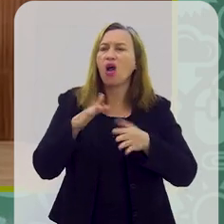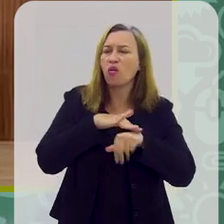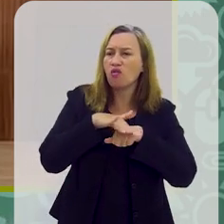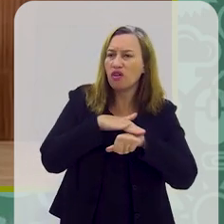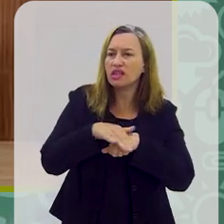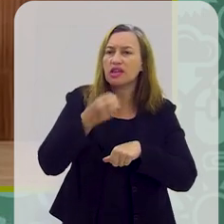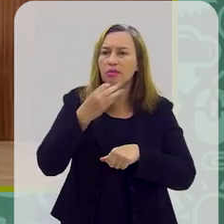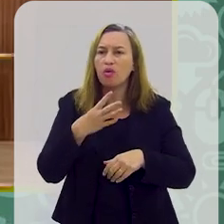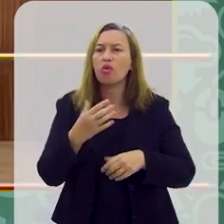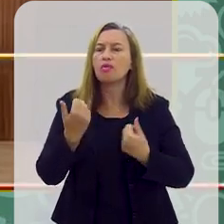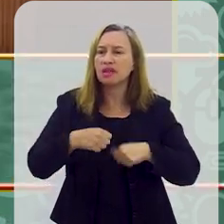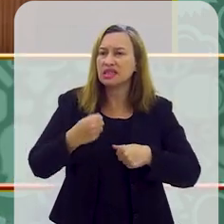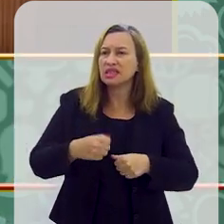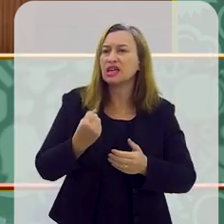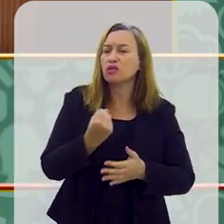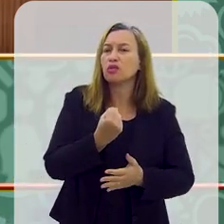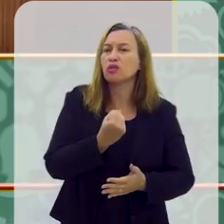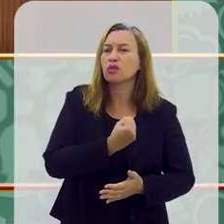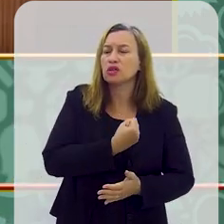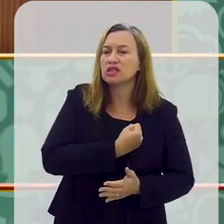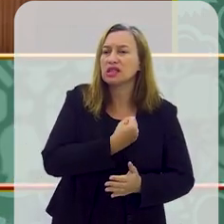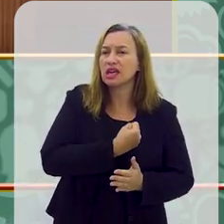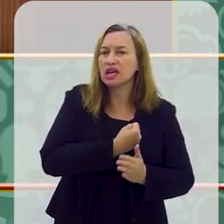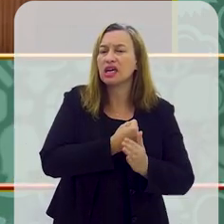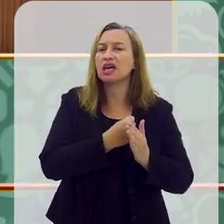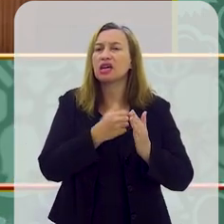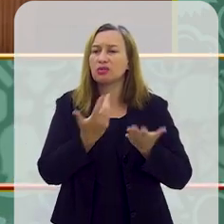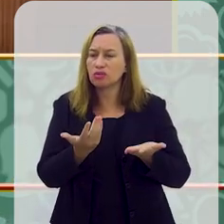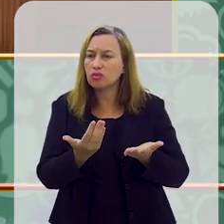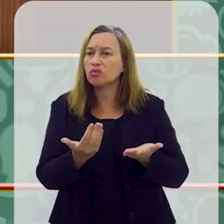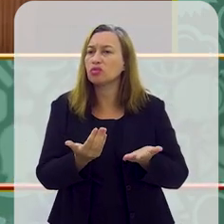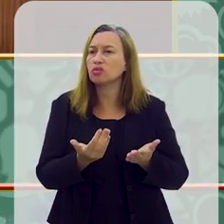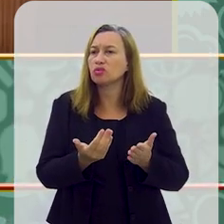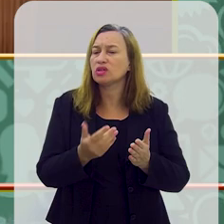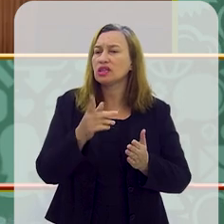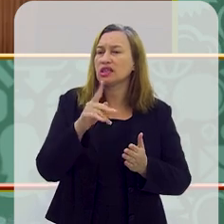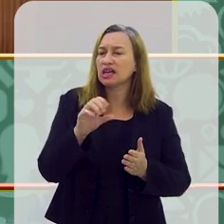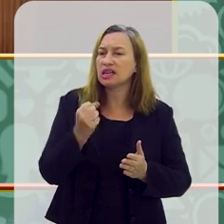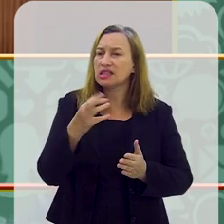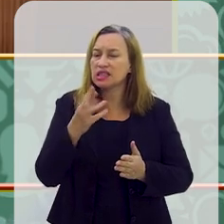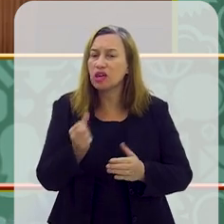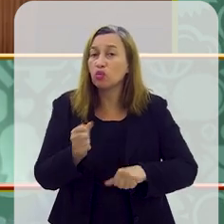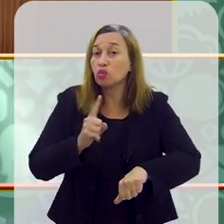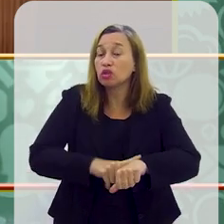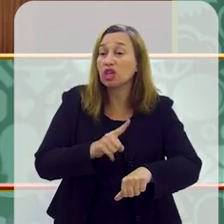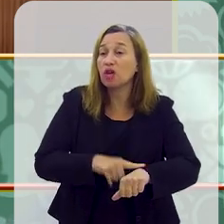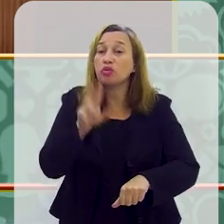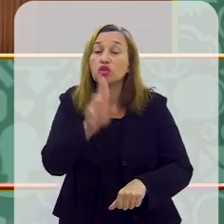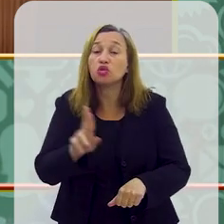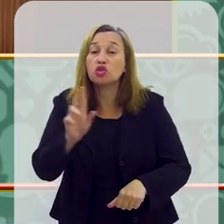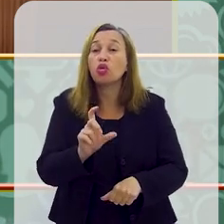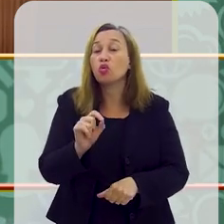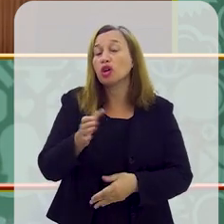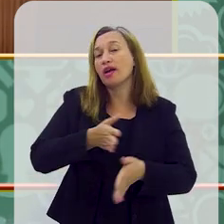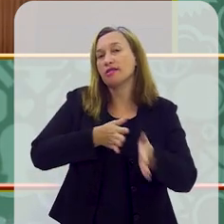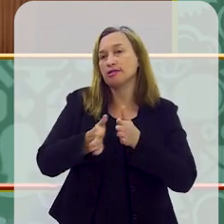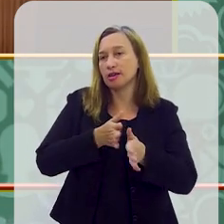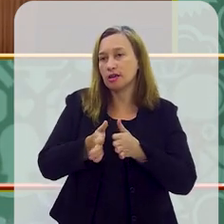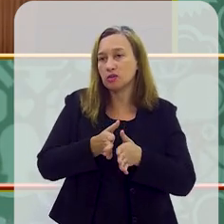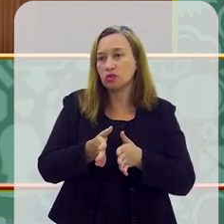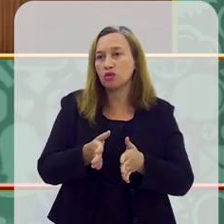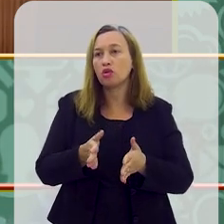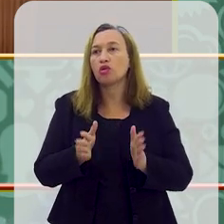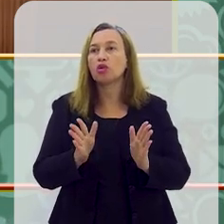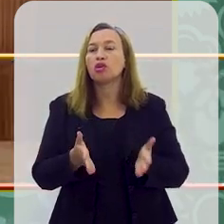conversa é necessária, mas ele precisa ter a senha, ele precisa ter os combinados muito claros de tempo de uso, do que pode ser